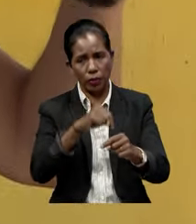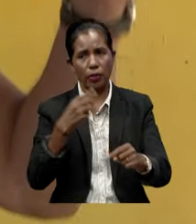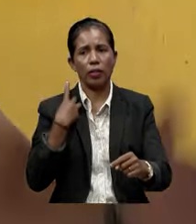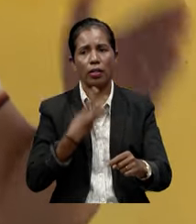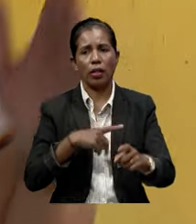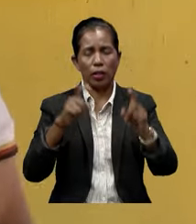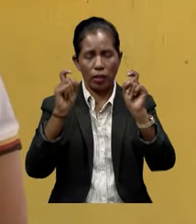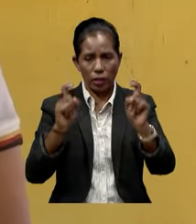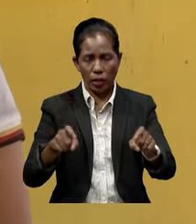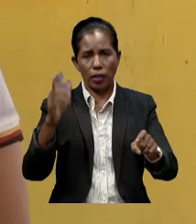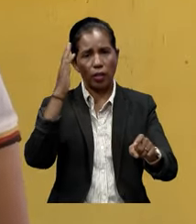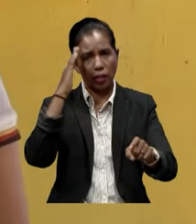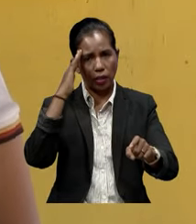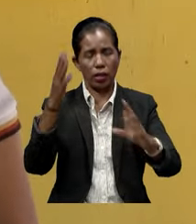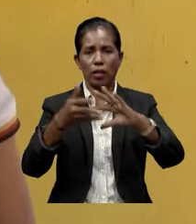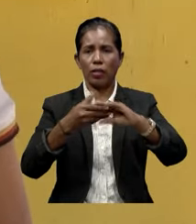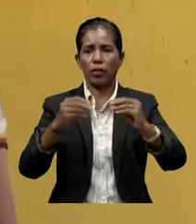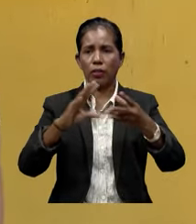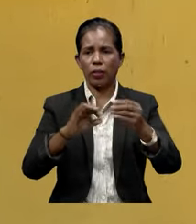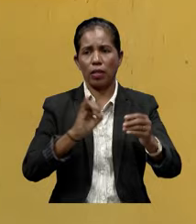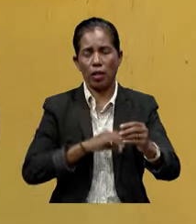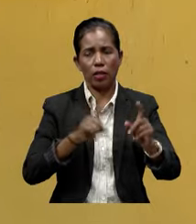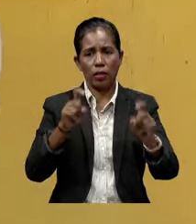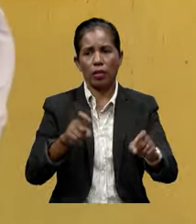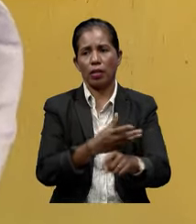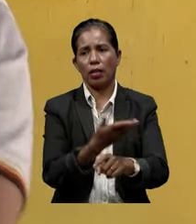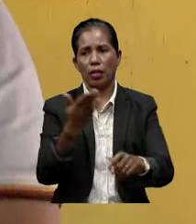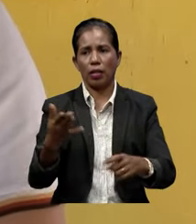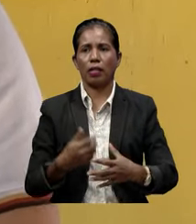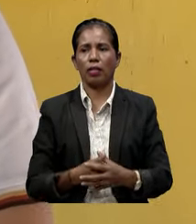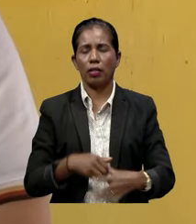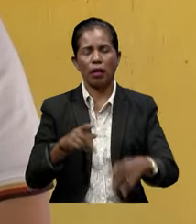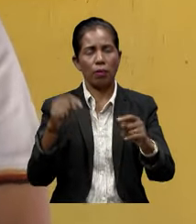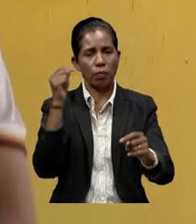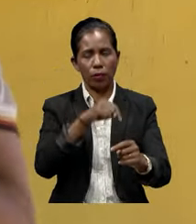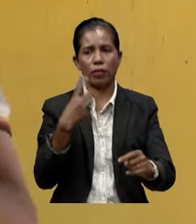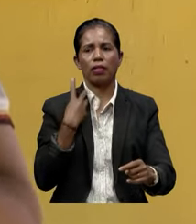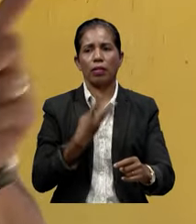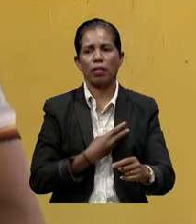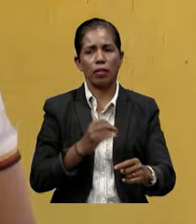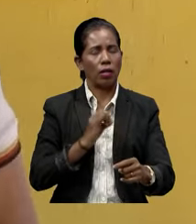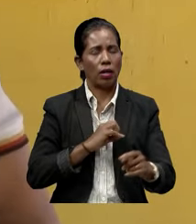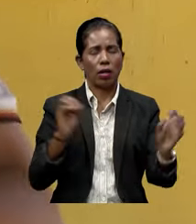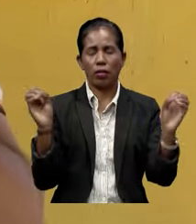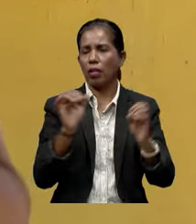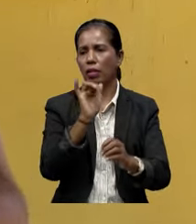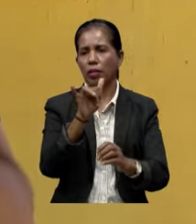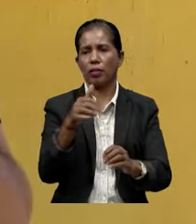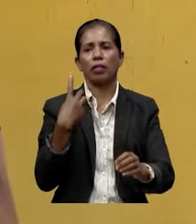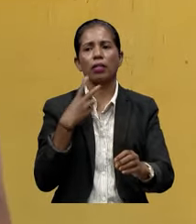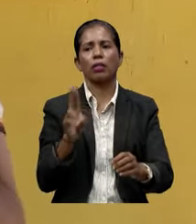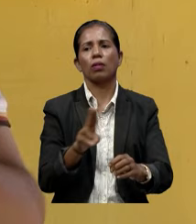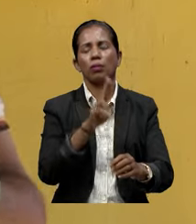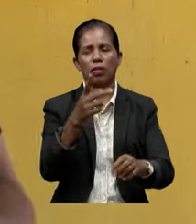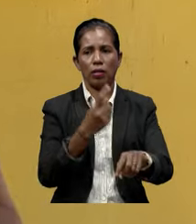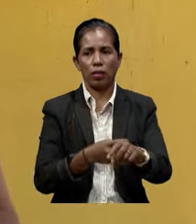tem história. Ao dia, tem que não. Só toma aqui, é uma manipulada. Ao lá concorda, kita usa a